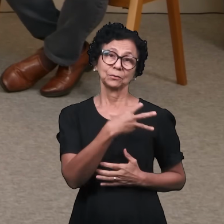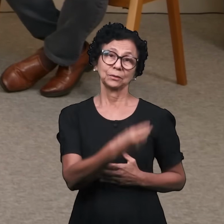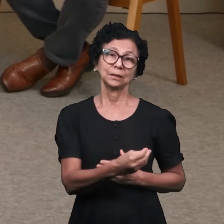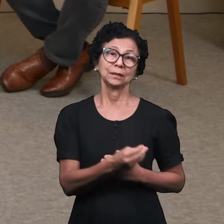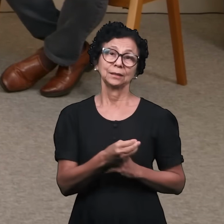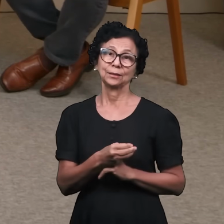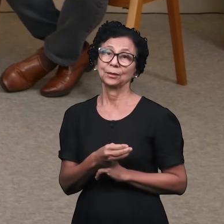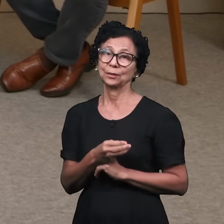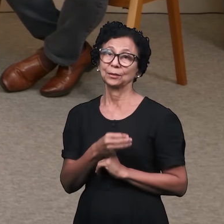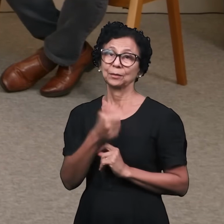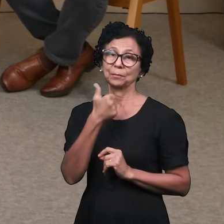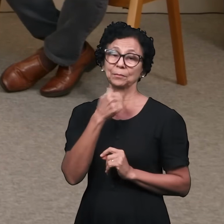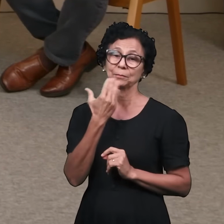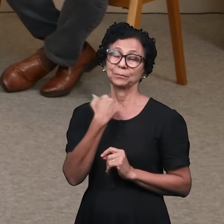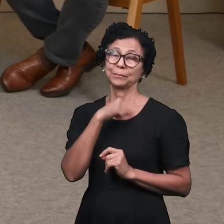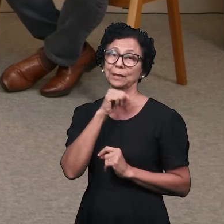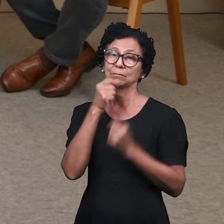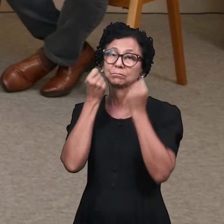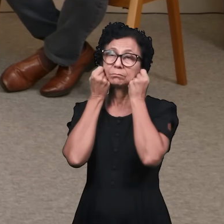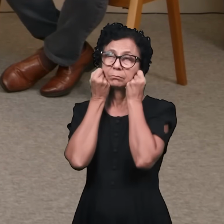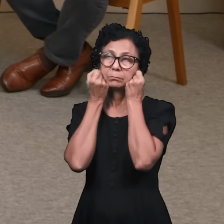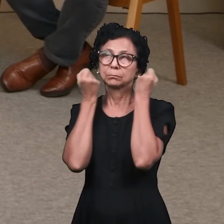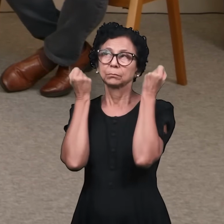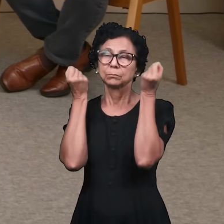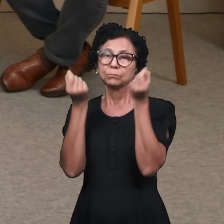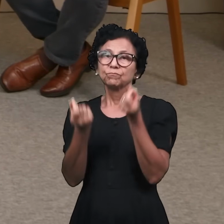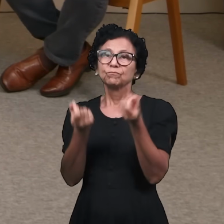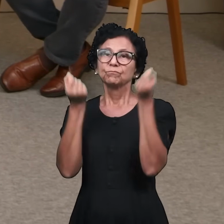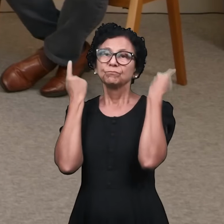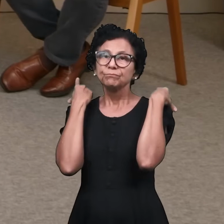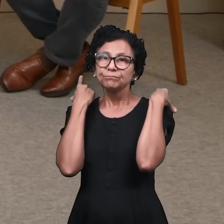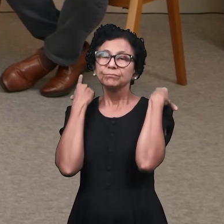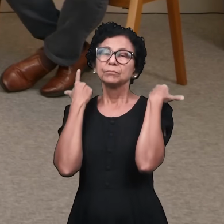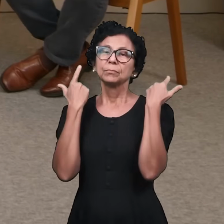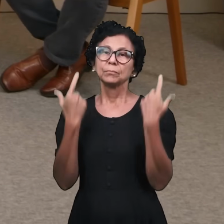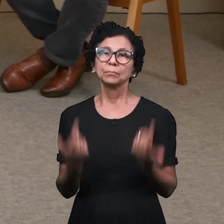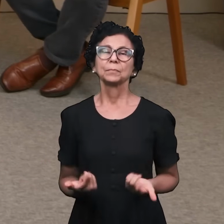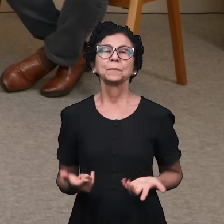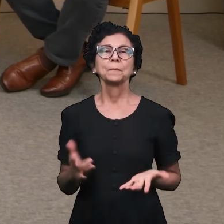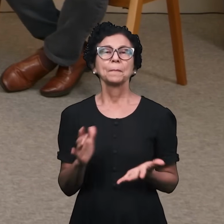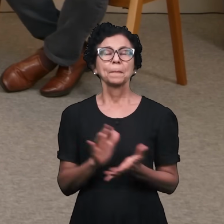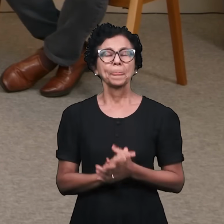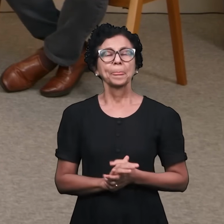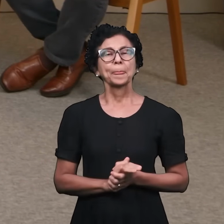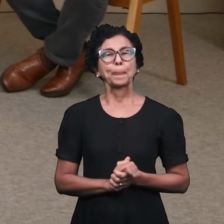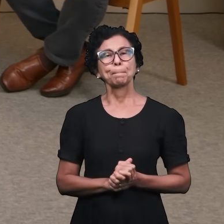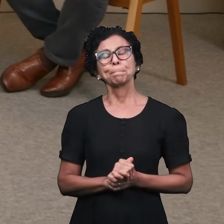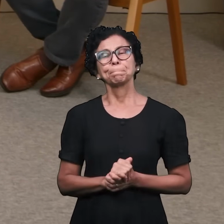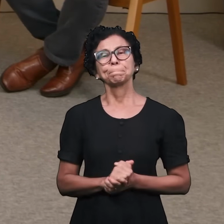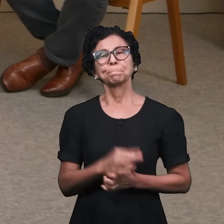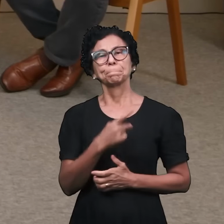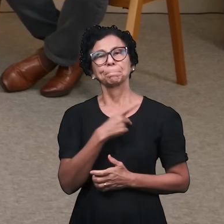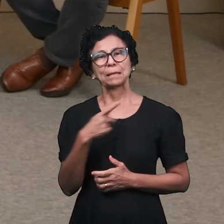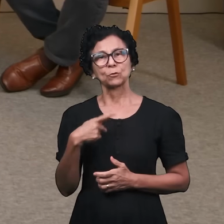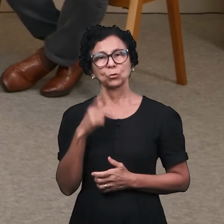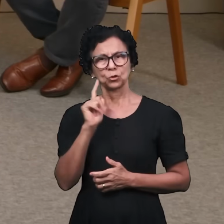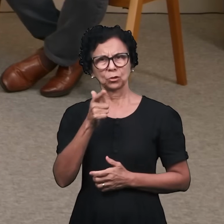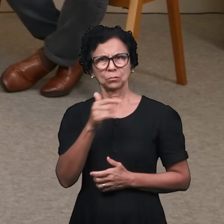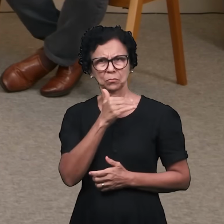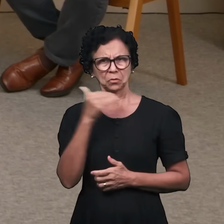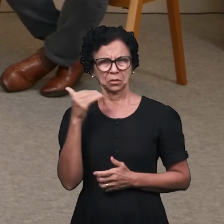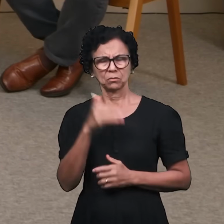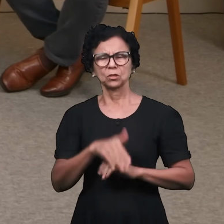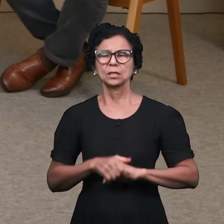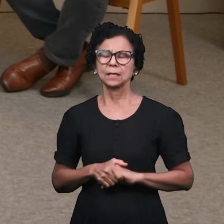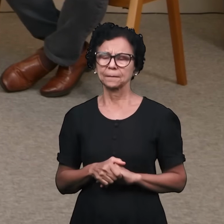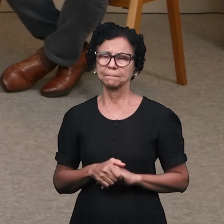antecedência, precocemente. Nós lembramos até de uma frase que o pastor Gideuti sempre dizia, que dentro dos presídios,